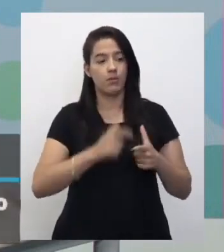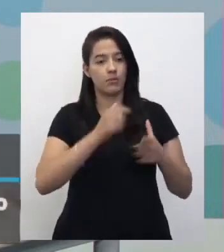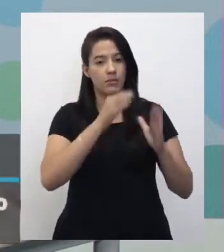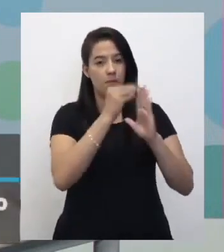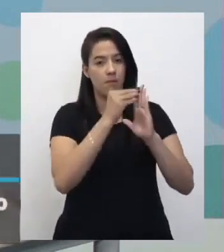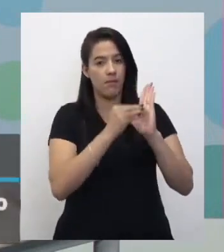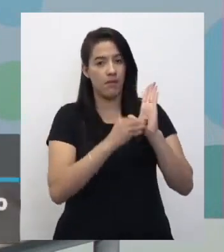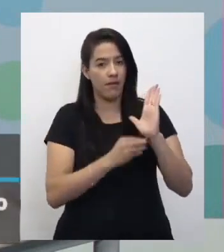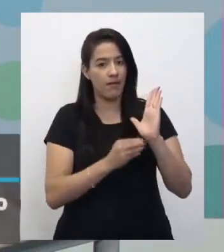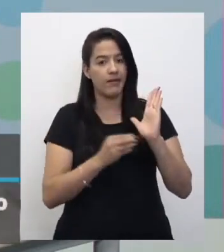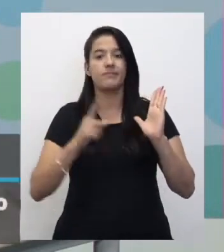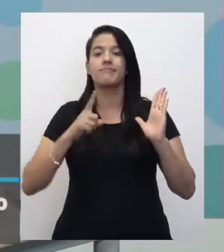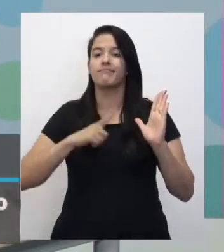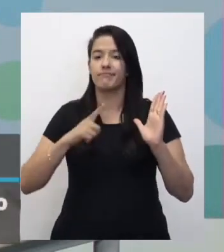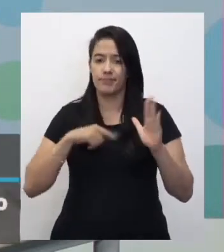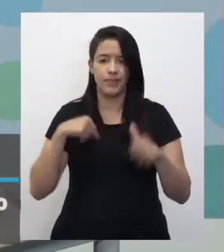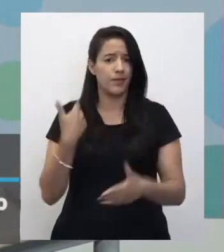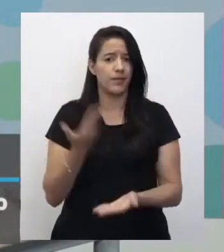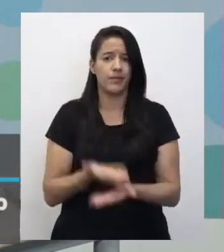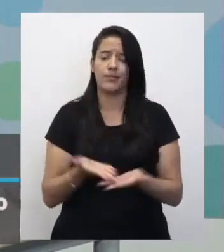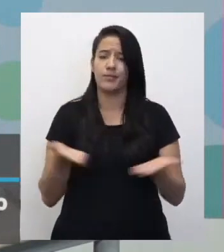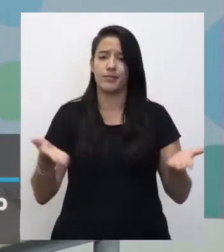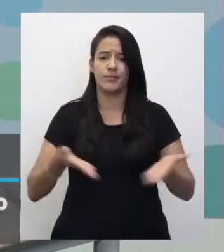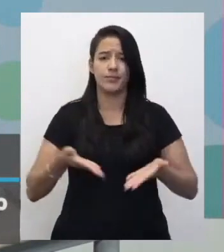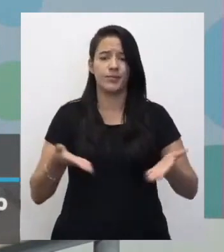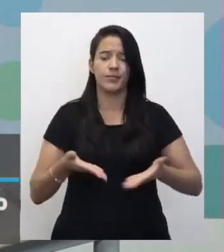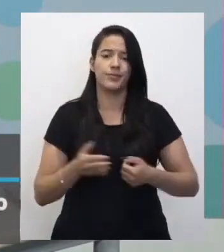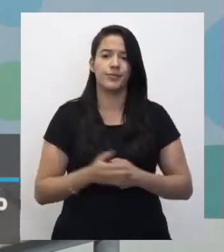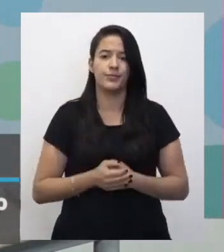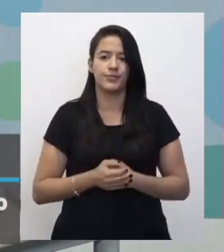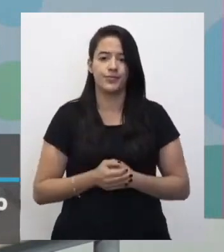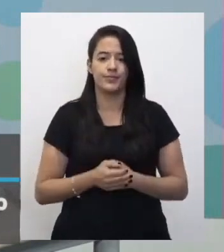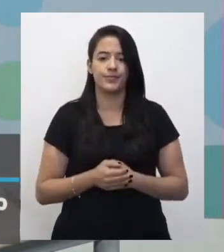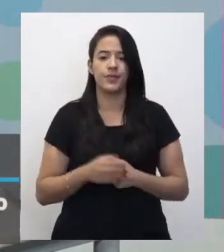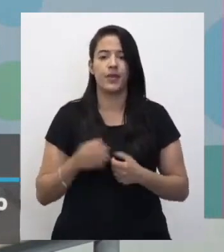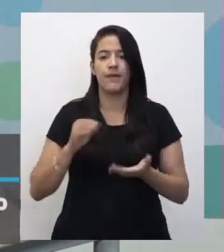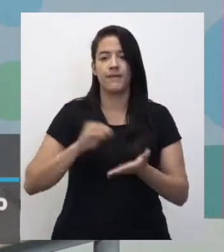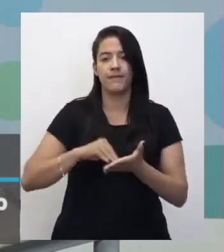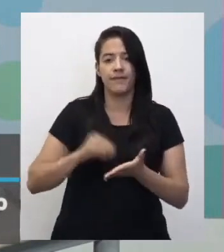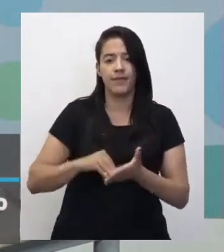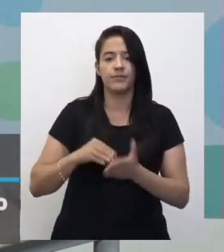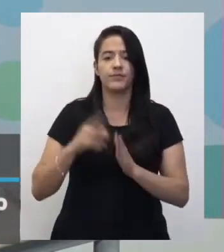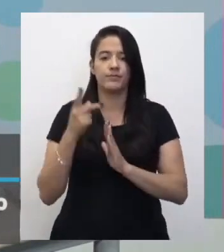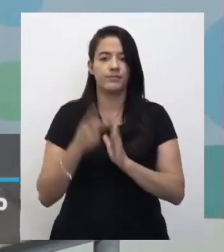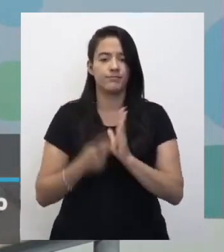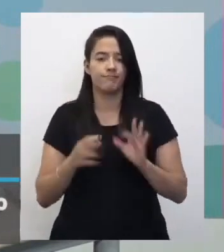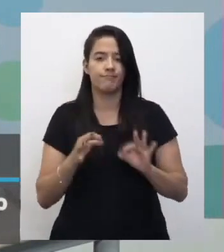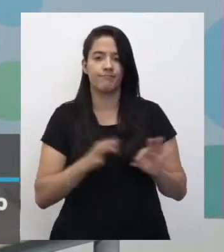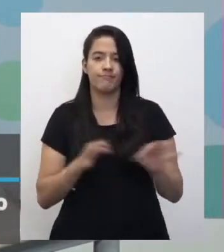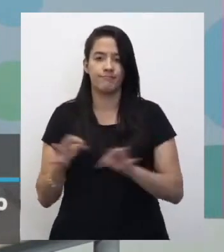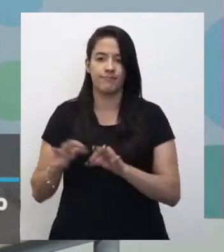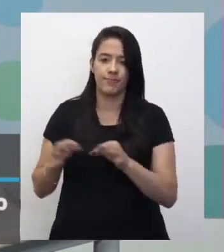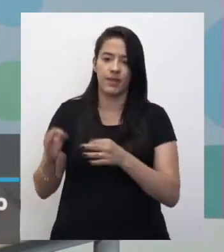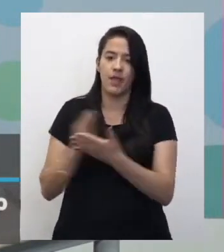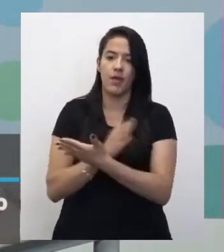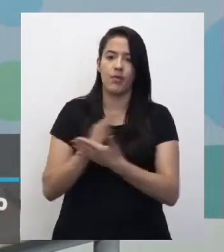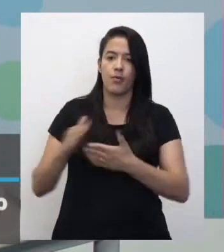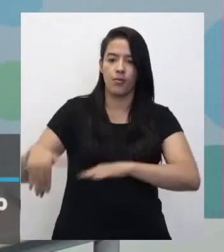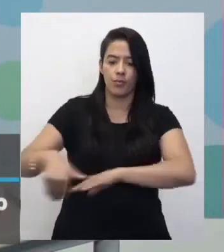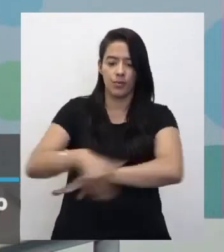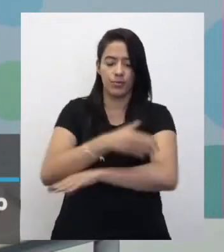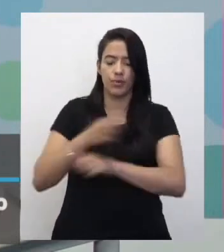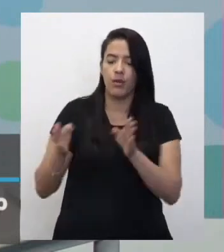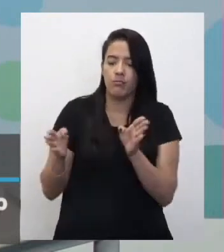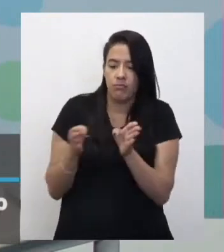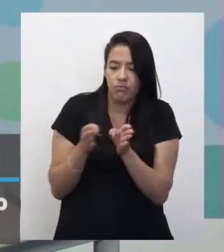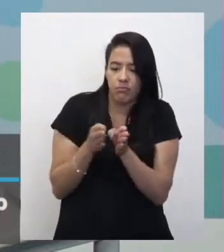nossa tela ainda existem nas cidades atuais, né? A falta de planejamento, que faz com que algumas ruas sejam muito